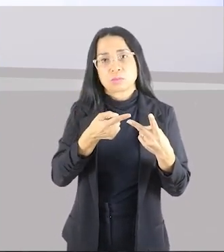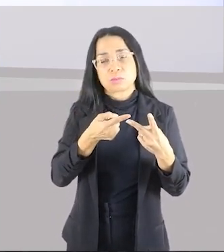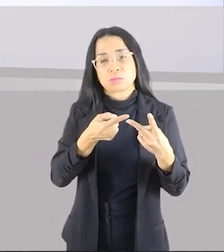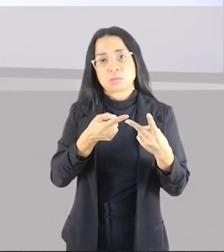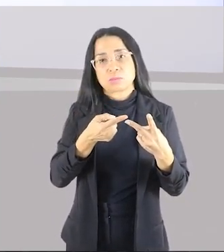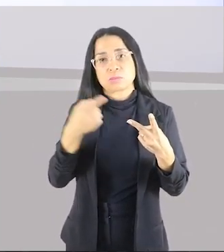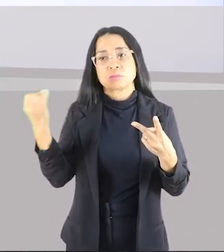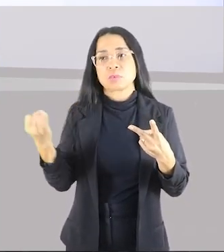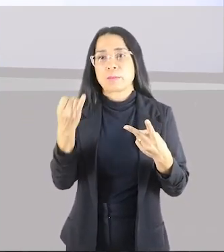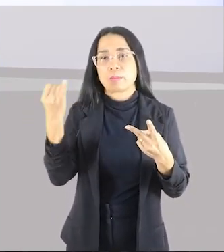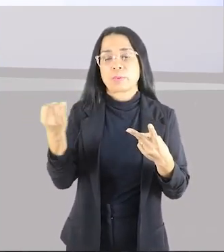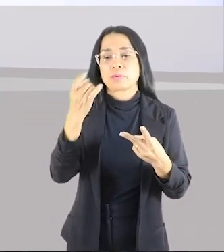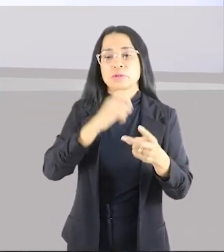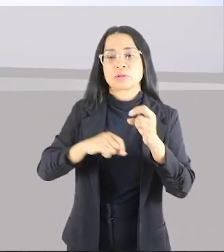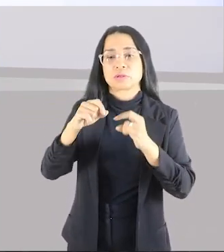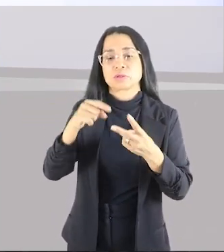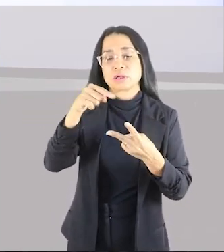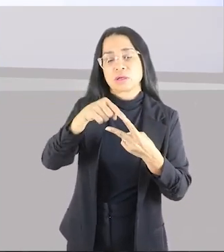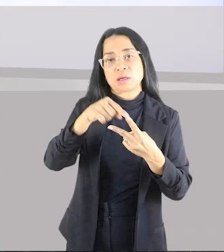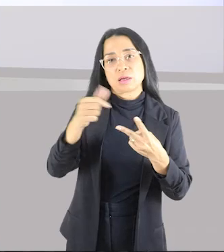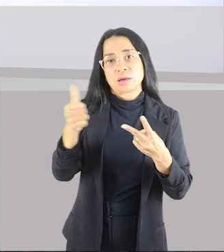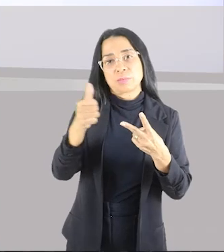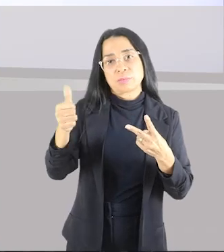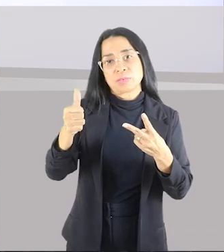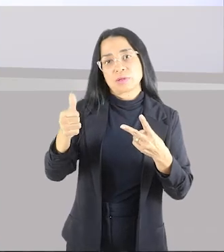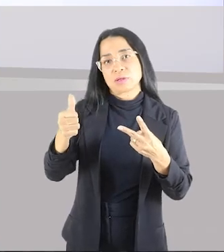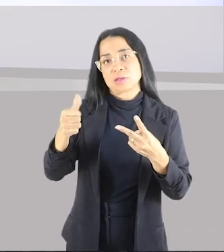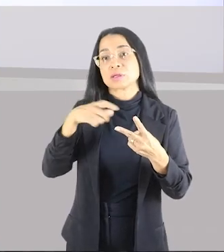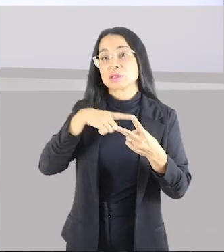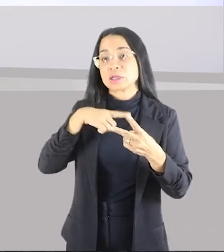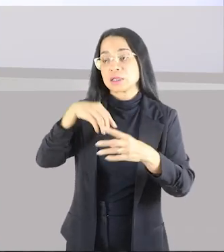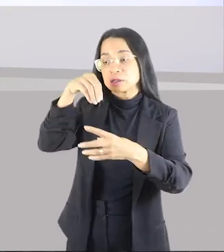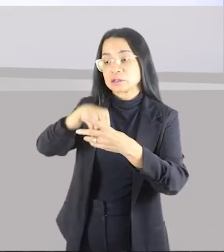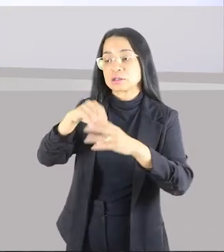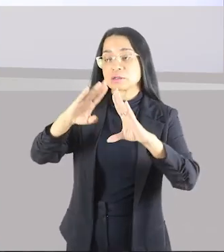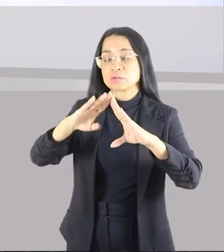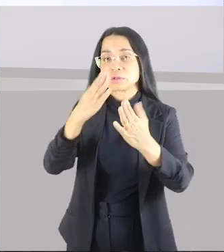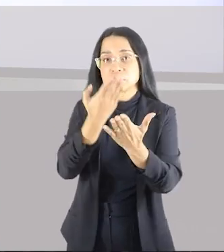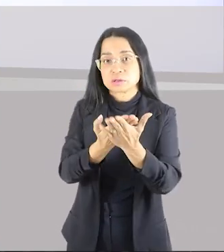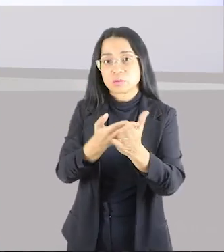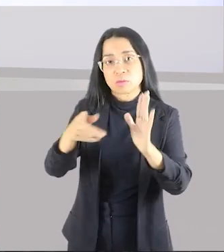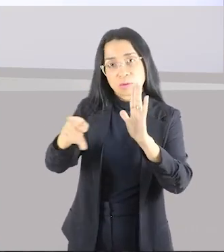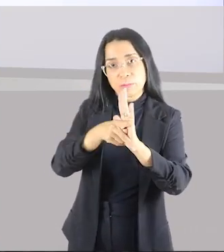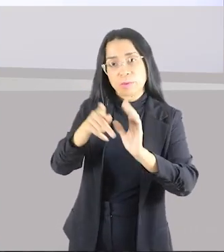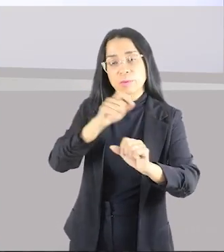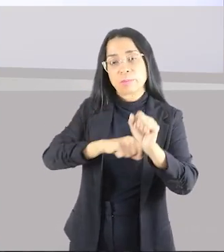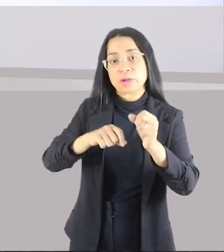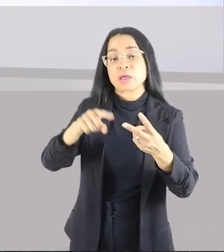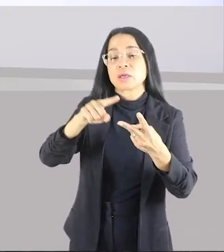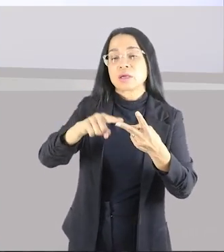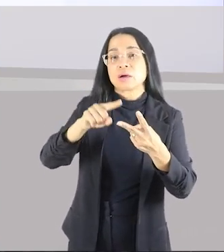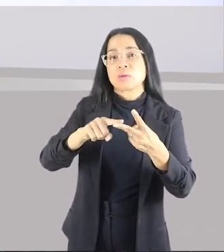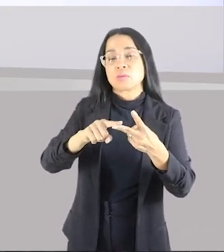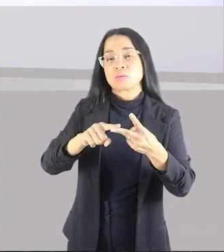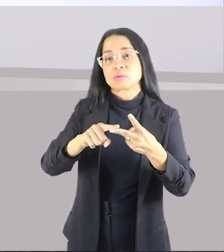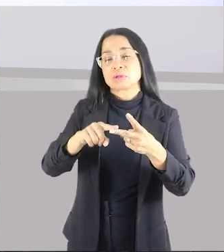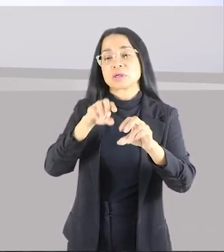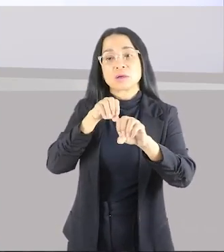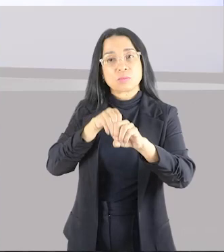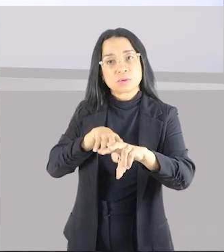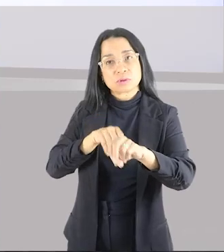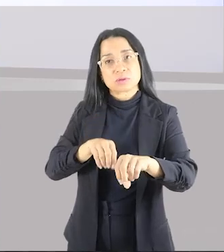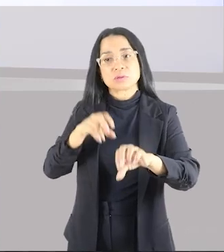dos centros, das instituições de ensino, dos centros escolares, e a educação chamada de não formal, que é a educação e a instrução